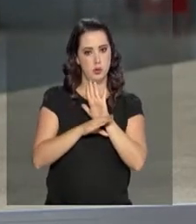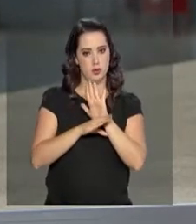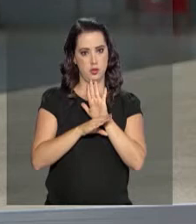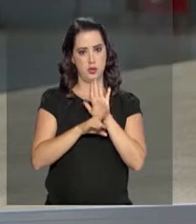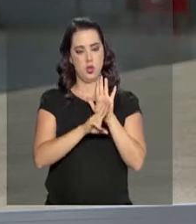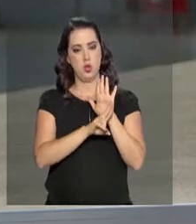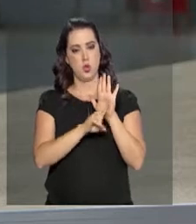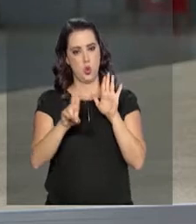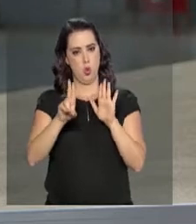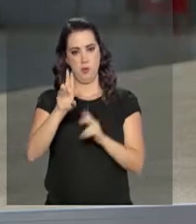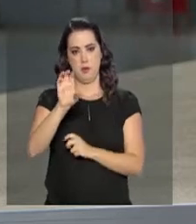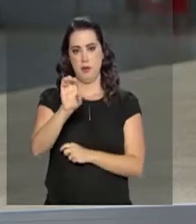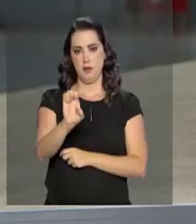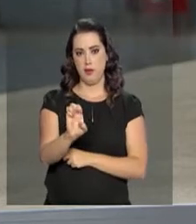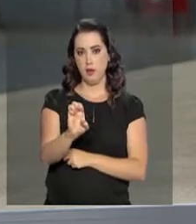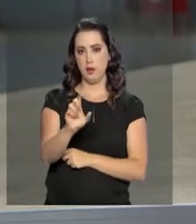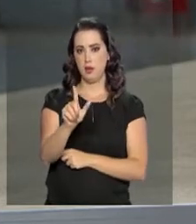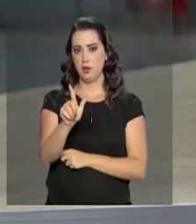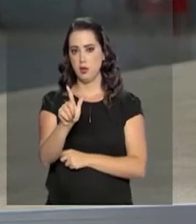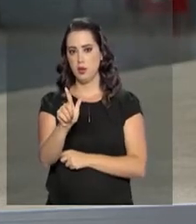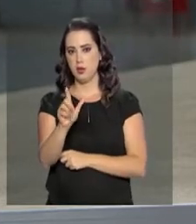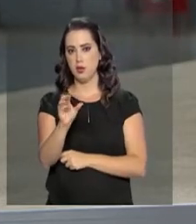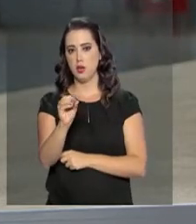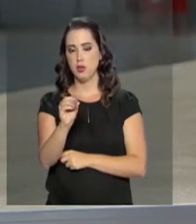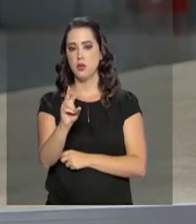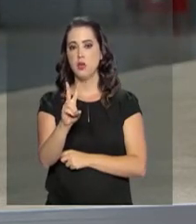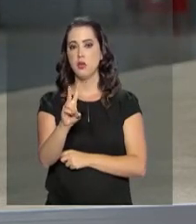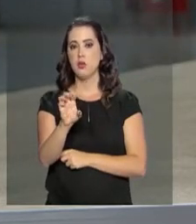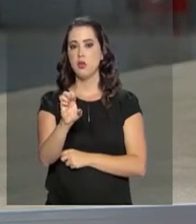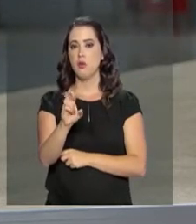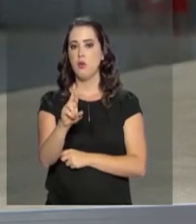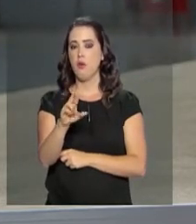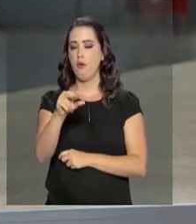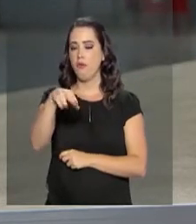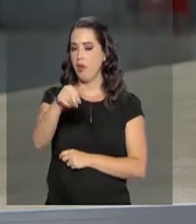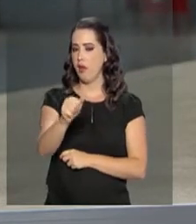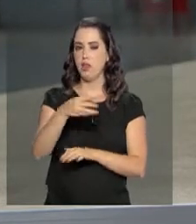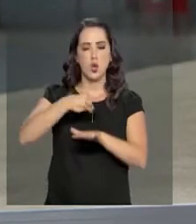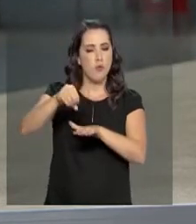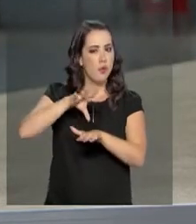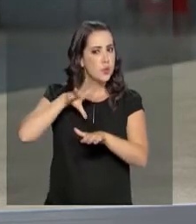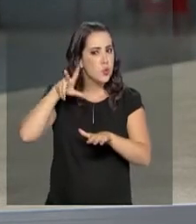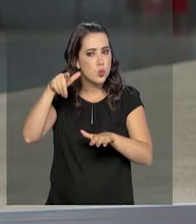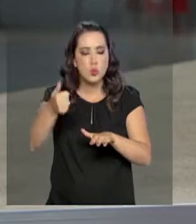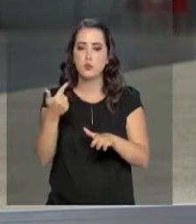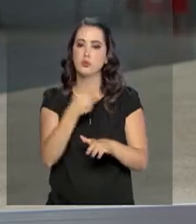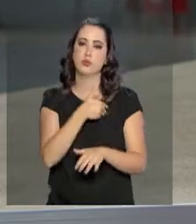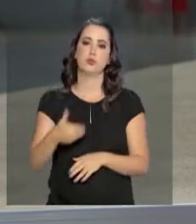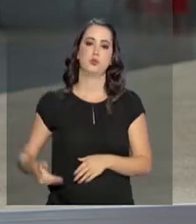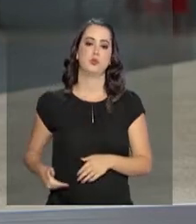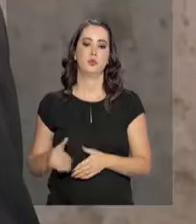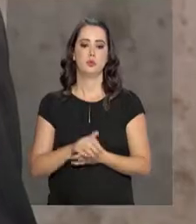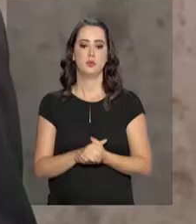governa esse programa tem informações do globo mais sobre toda a estrutura federal